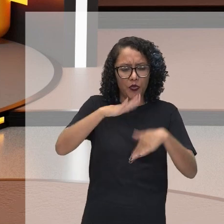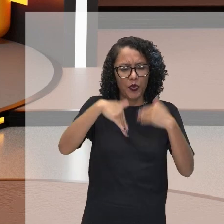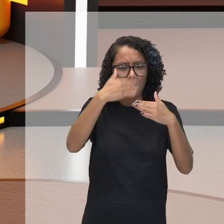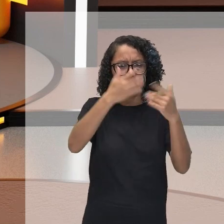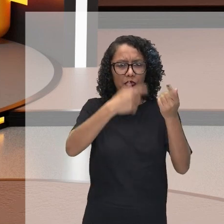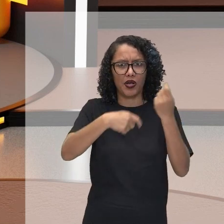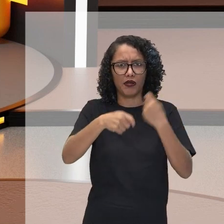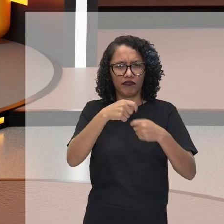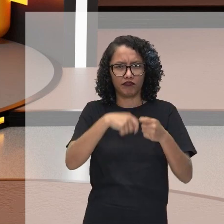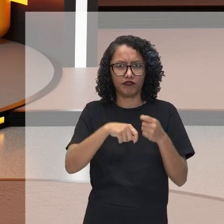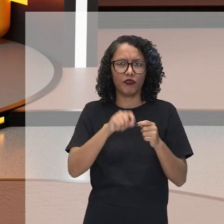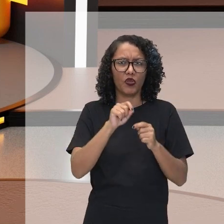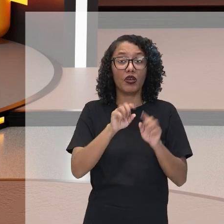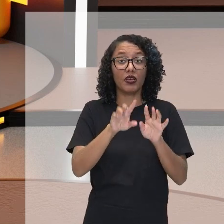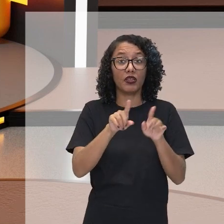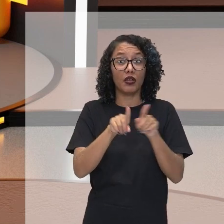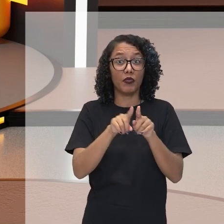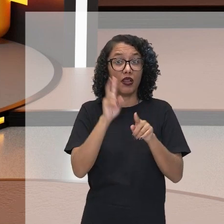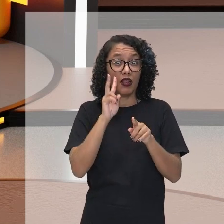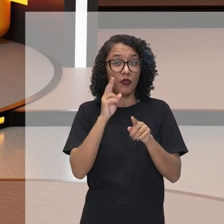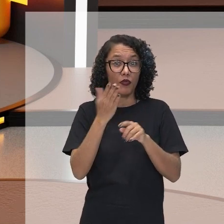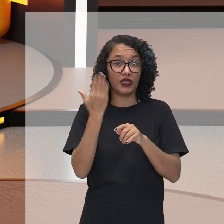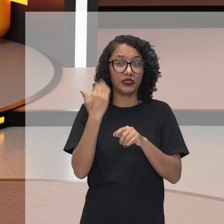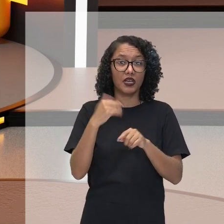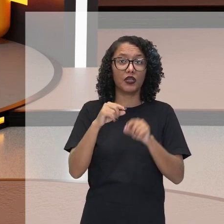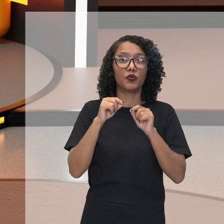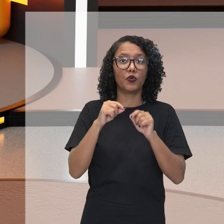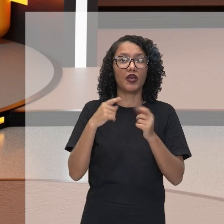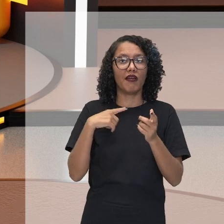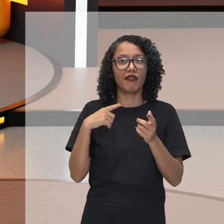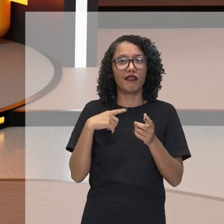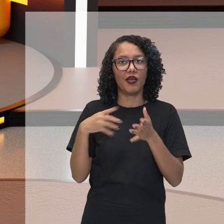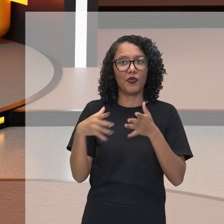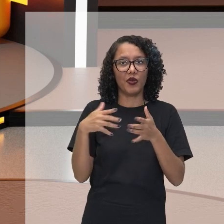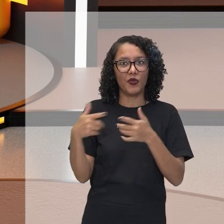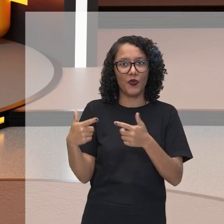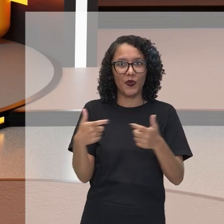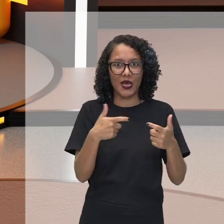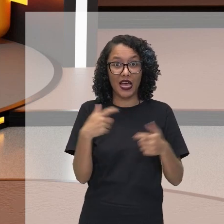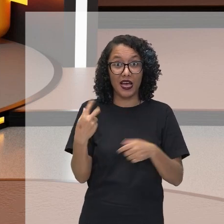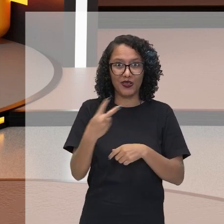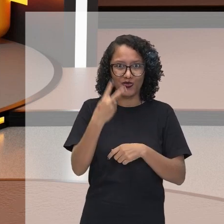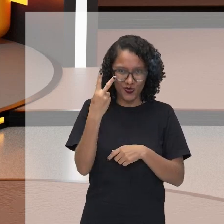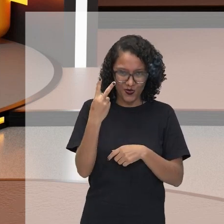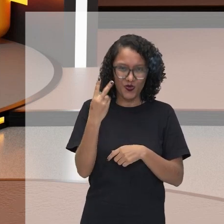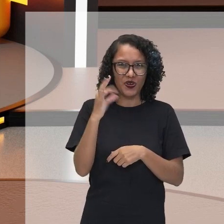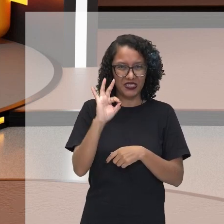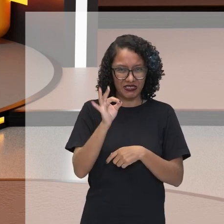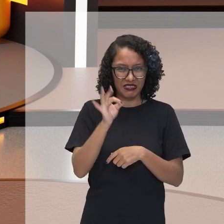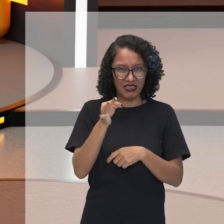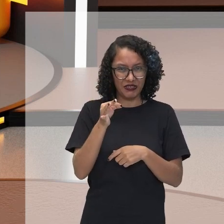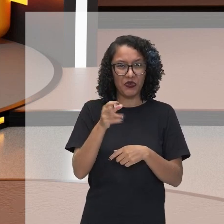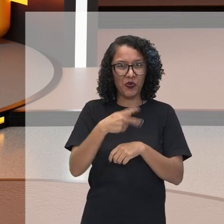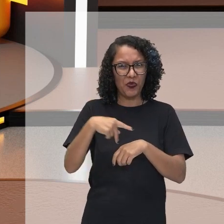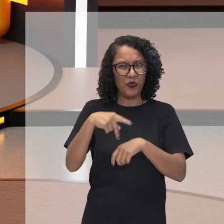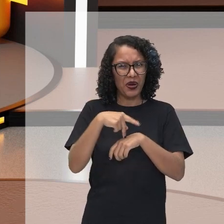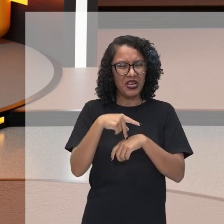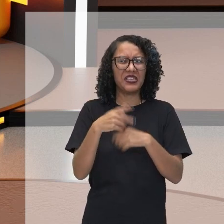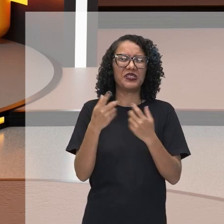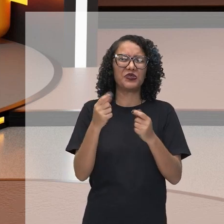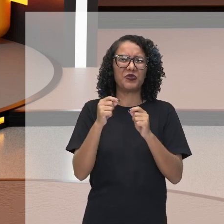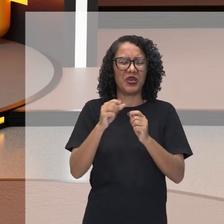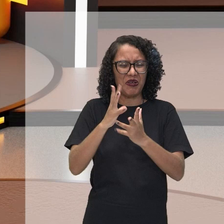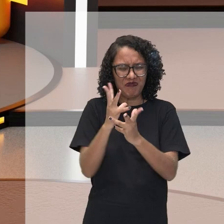desenvolvimento, e lembrando que ele passou por 2 grandes guerras mundiais. Foi um país que foi